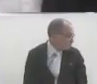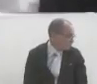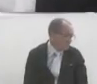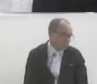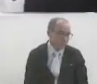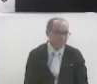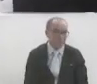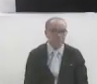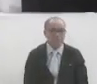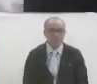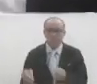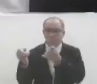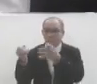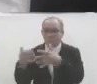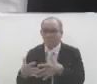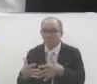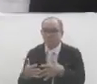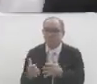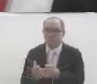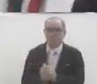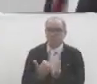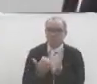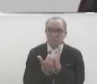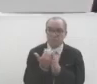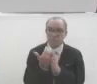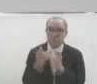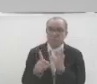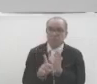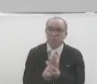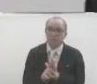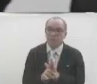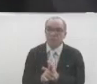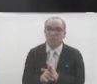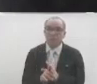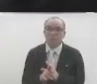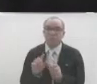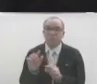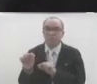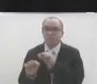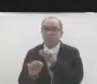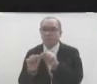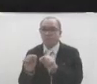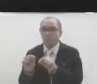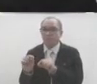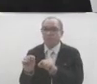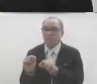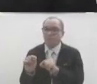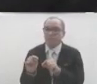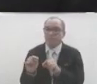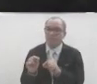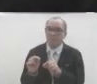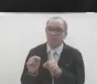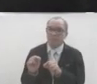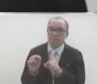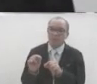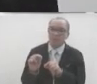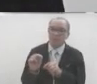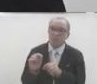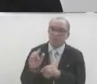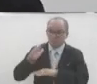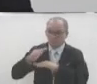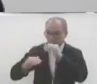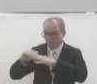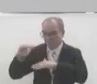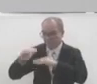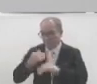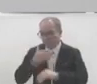Se ele vier só vou dar uma resumida no projeto ele verso aqui sobre a valorização dos